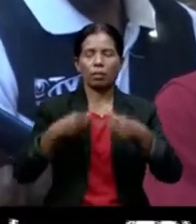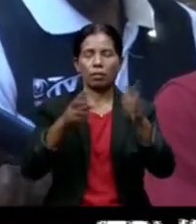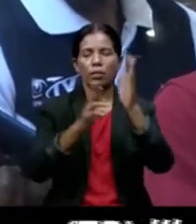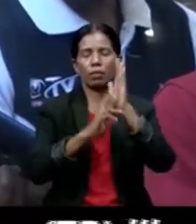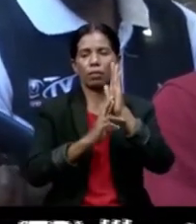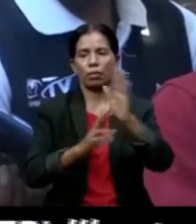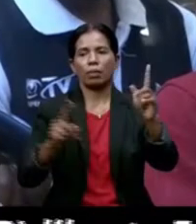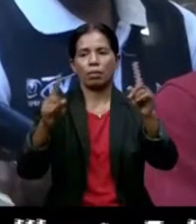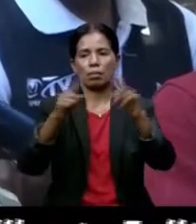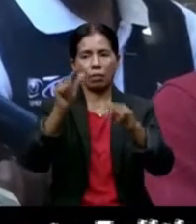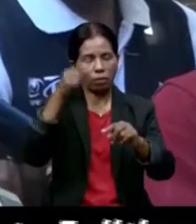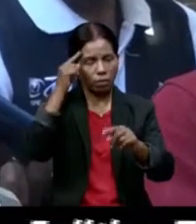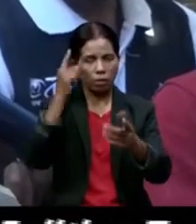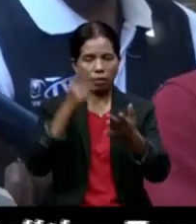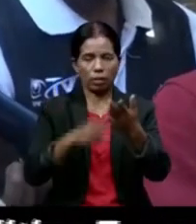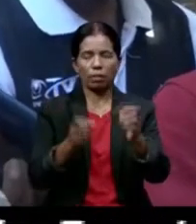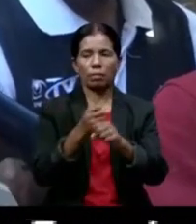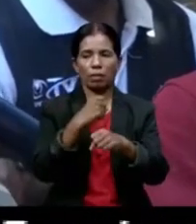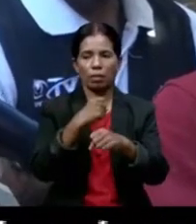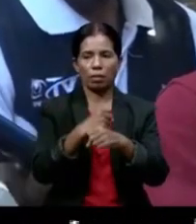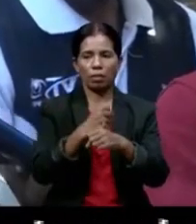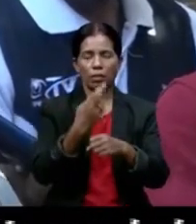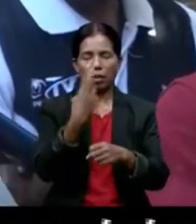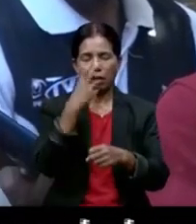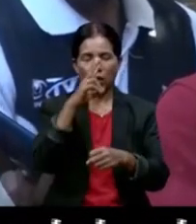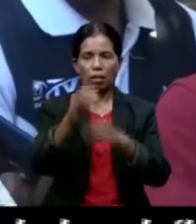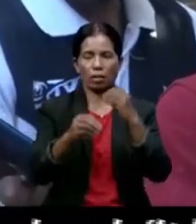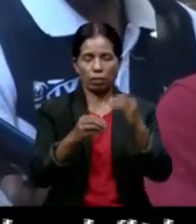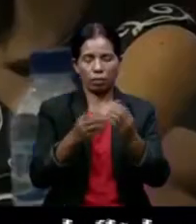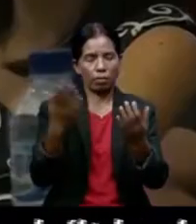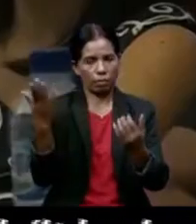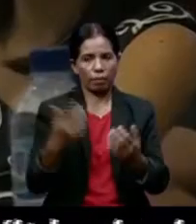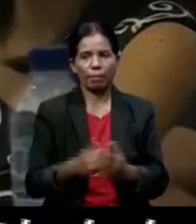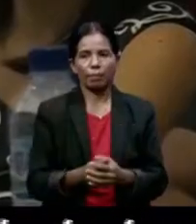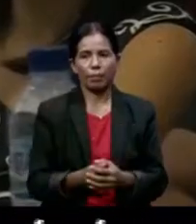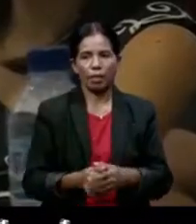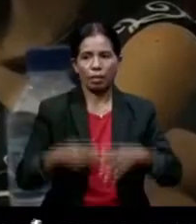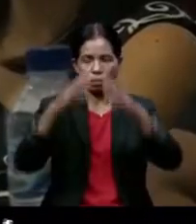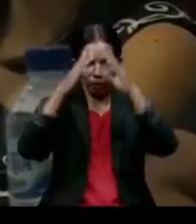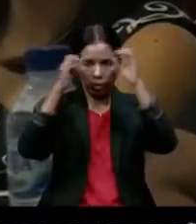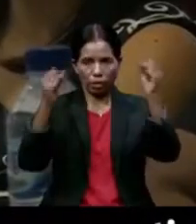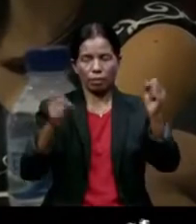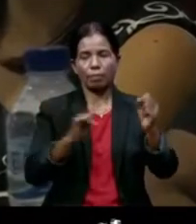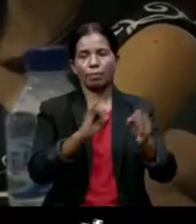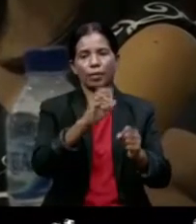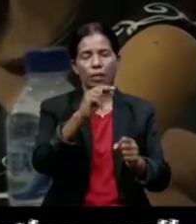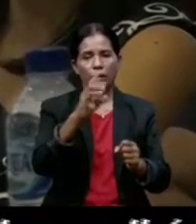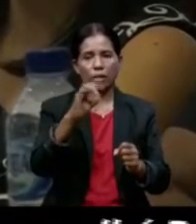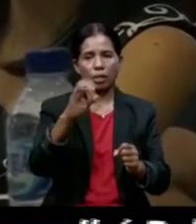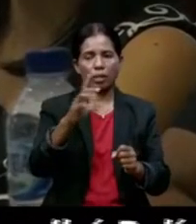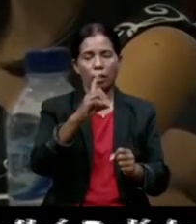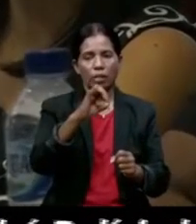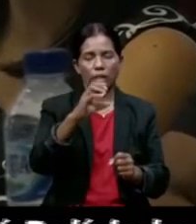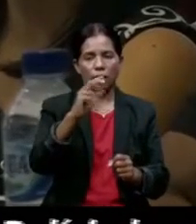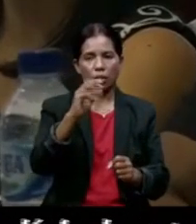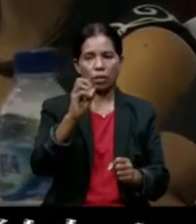ba a governo saida mag bele halo podi resolves assunto sira nasane. Nunemos presidente indica IP de Nora